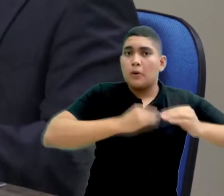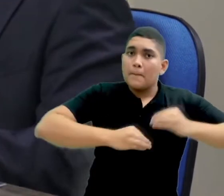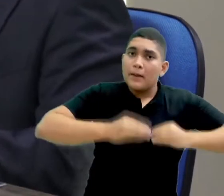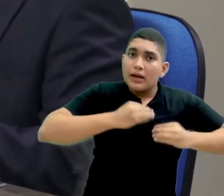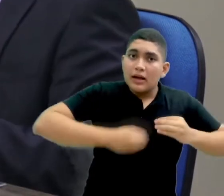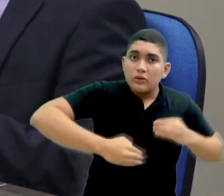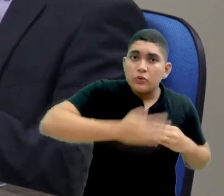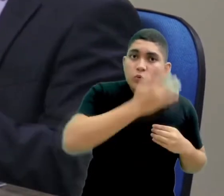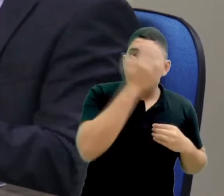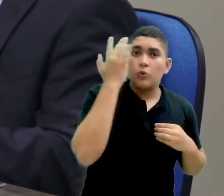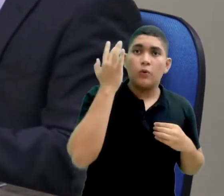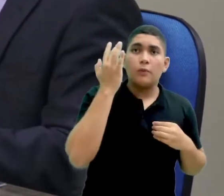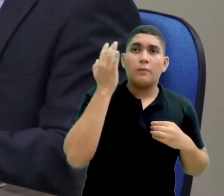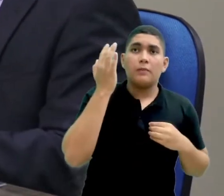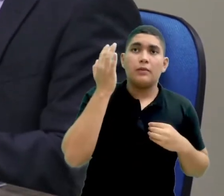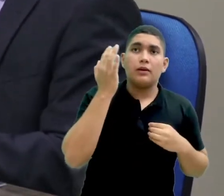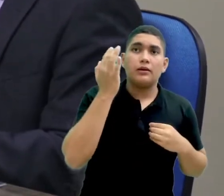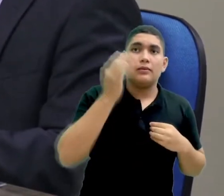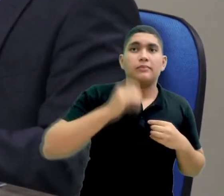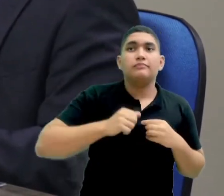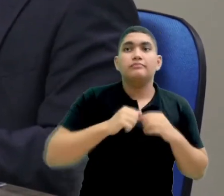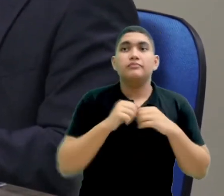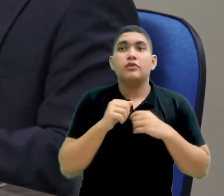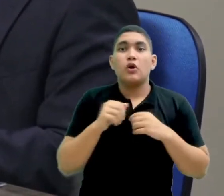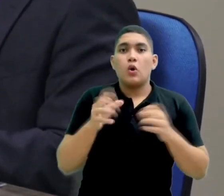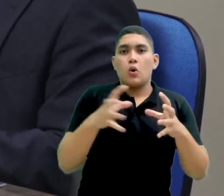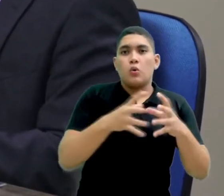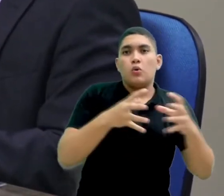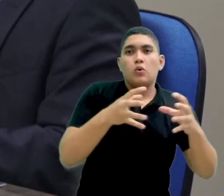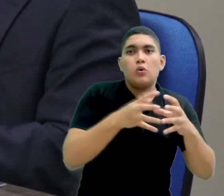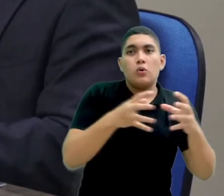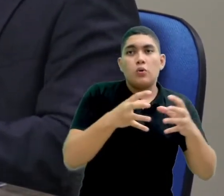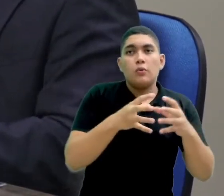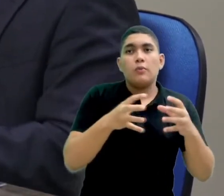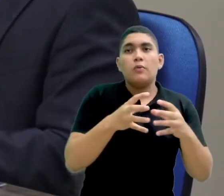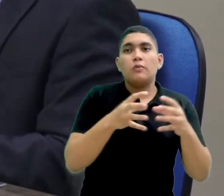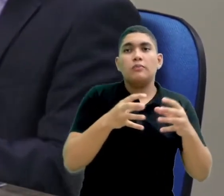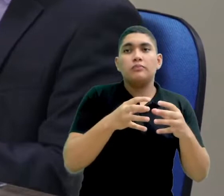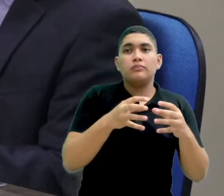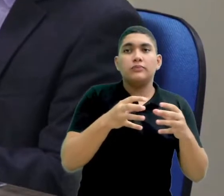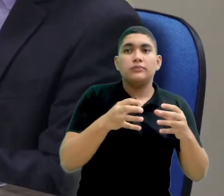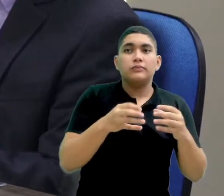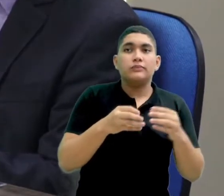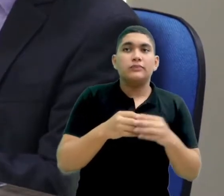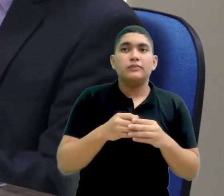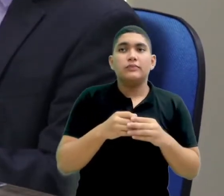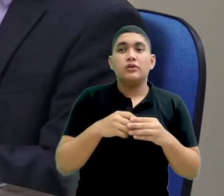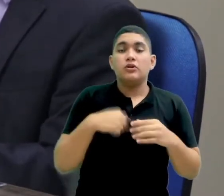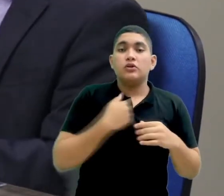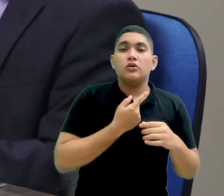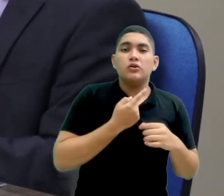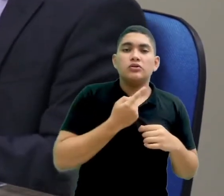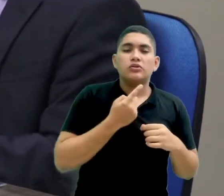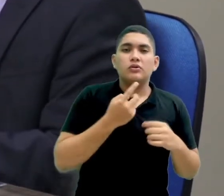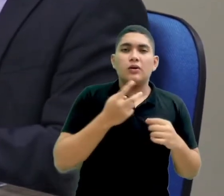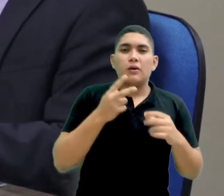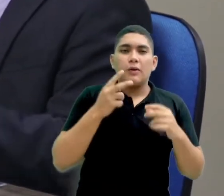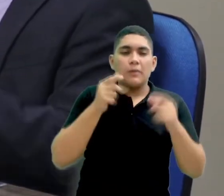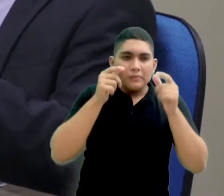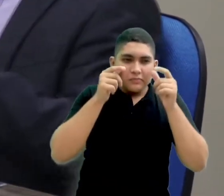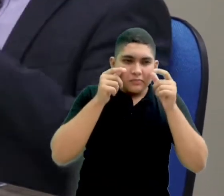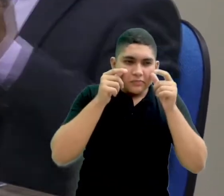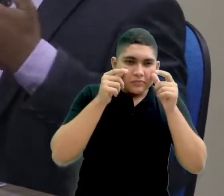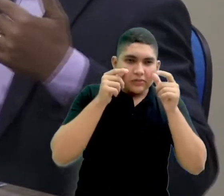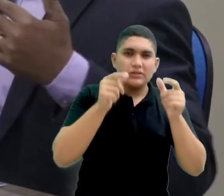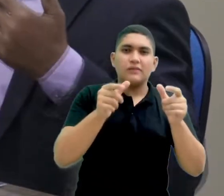O fariseu, ele guardava a lei, ok? Mas aí a gente observa a crítica de Jesus contra ele, porque